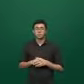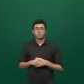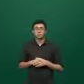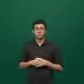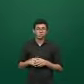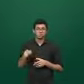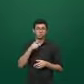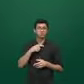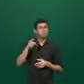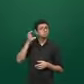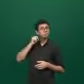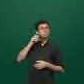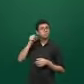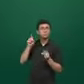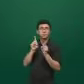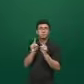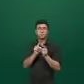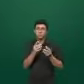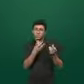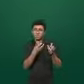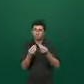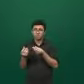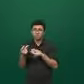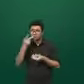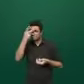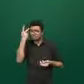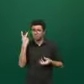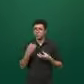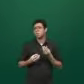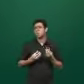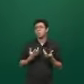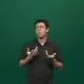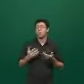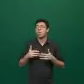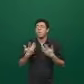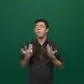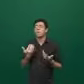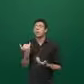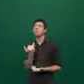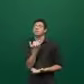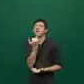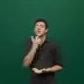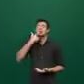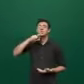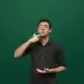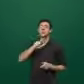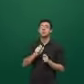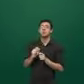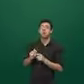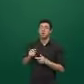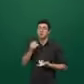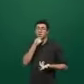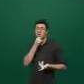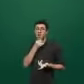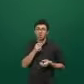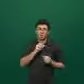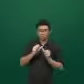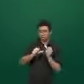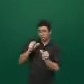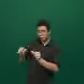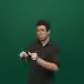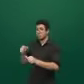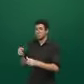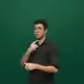a gente ouviu muitas pessoas de quais seriam as coisas importantes que nós poderíamos fazer. Obviamente, a reforma do ensino médio, a base nacional comum